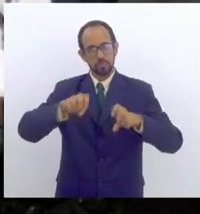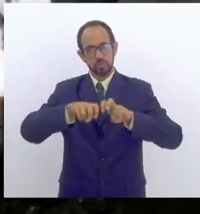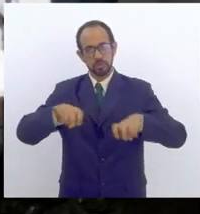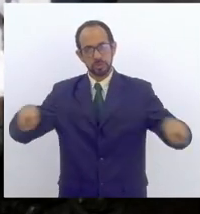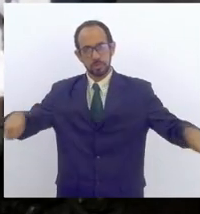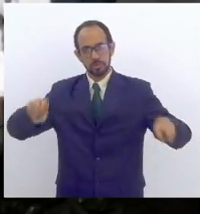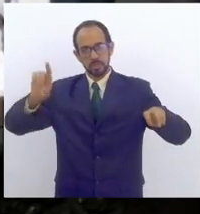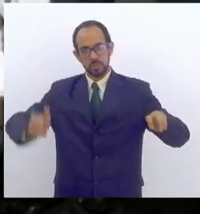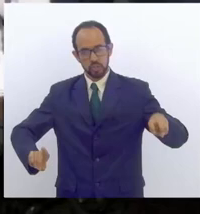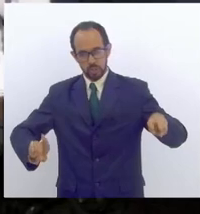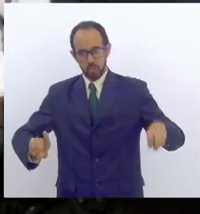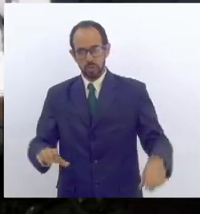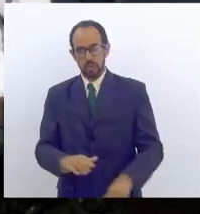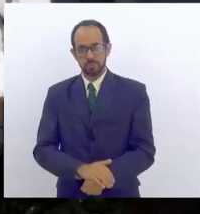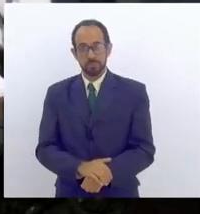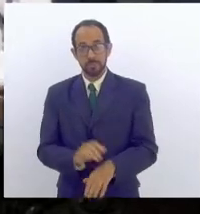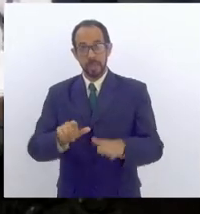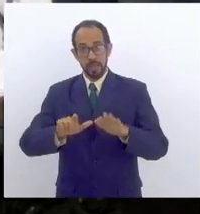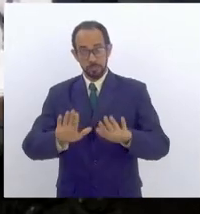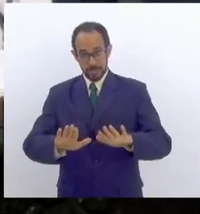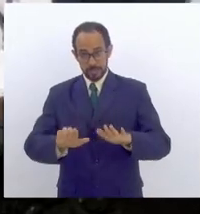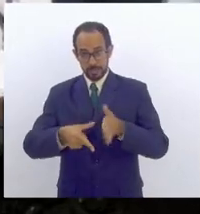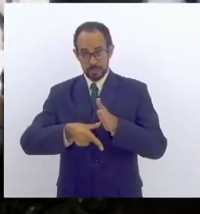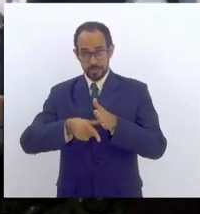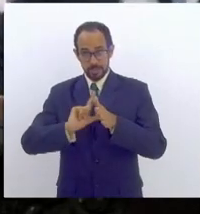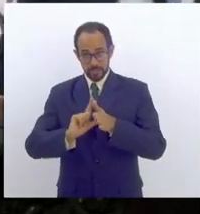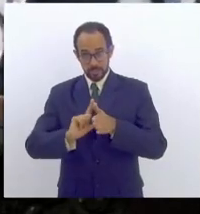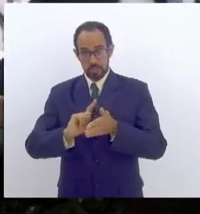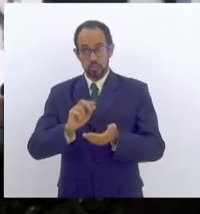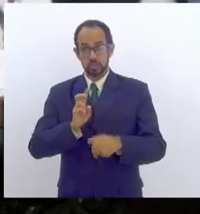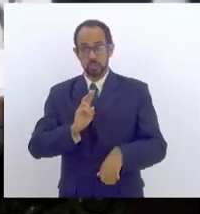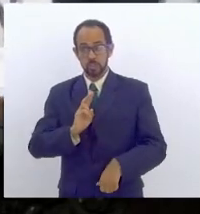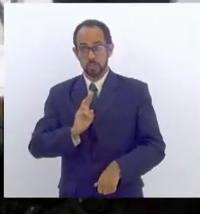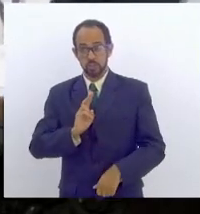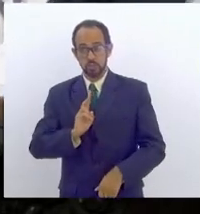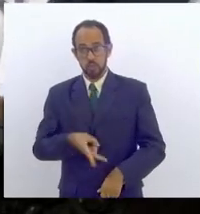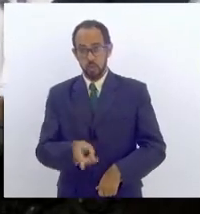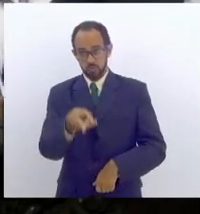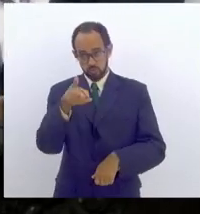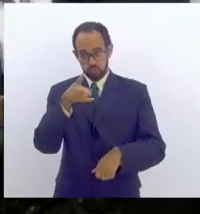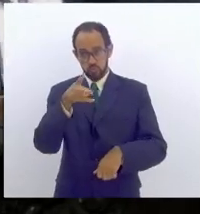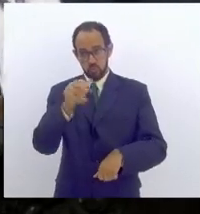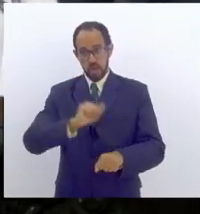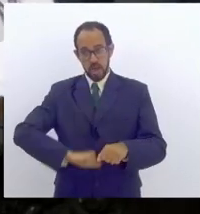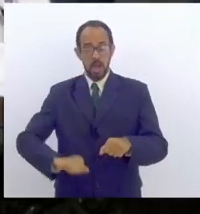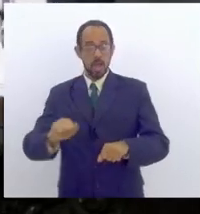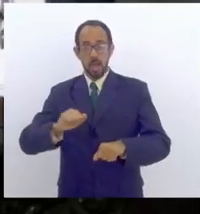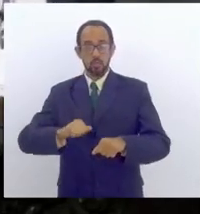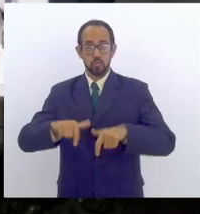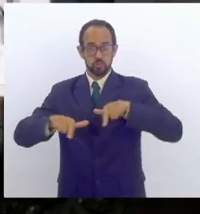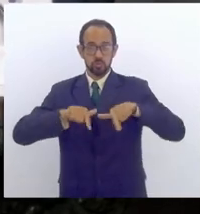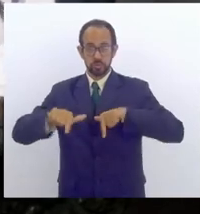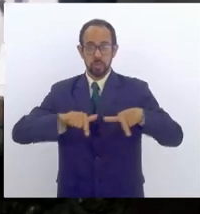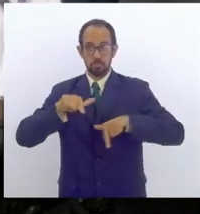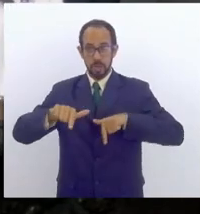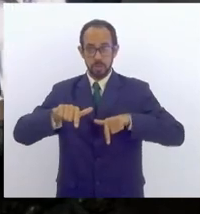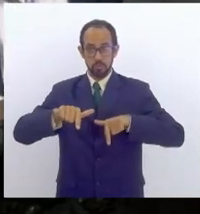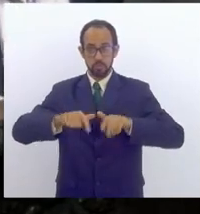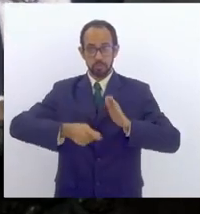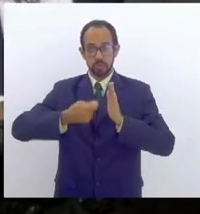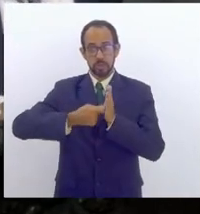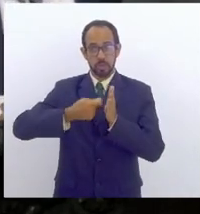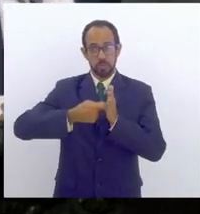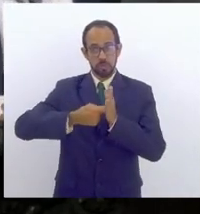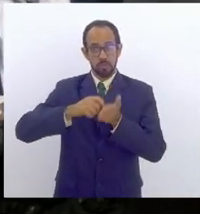diretora. Antes de seguir o rito determinado pela Constituição e